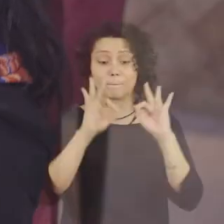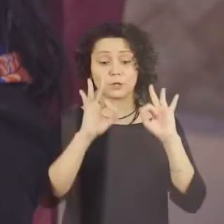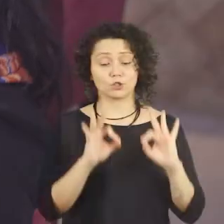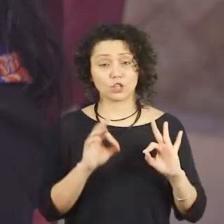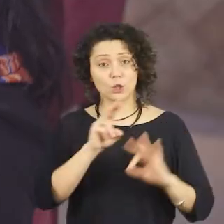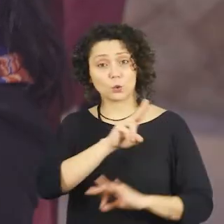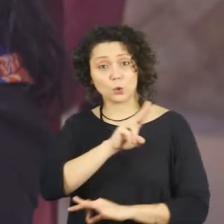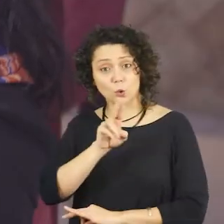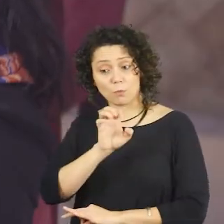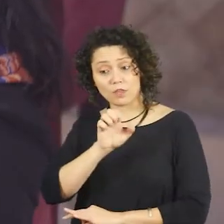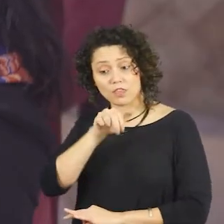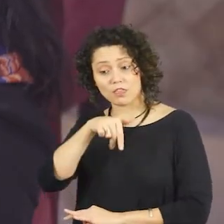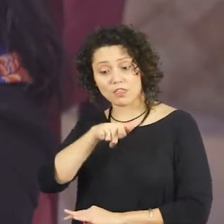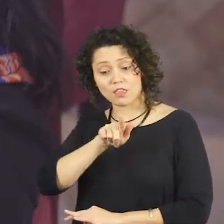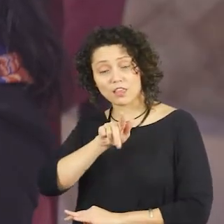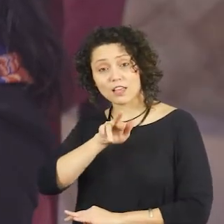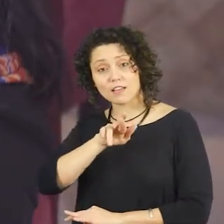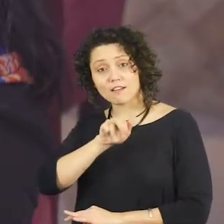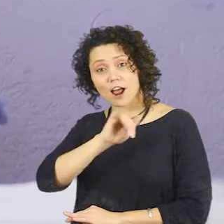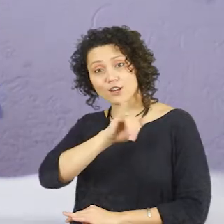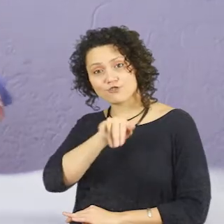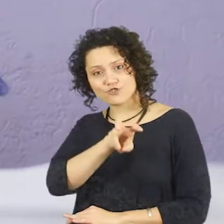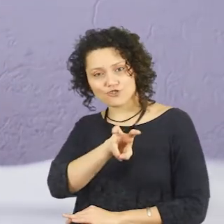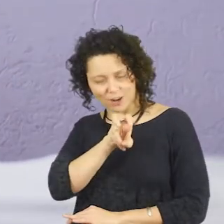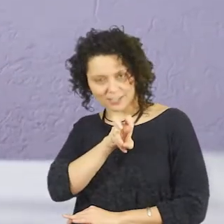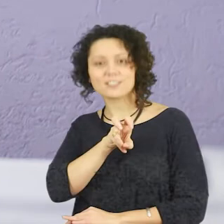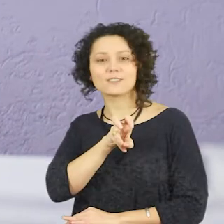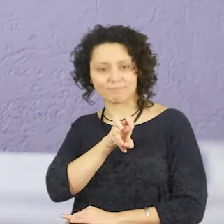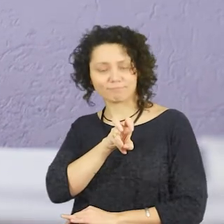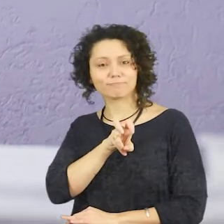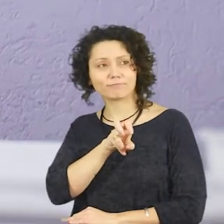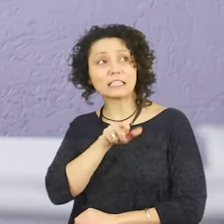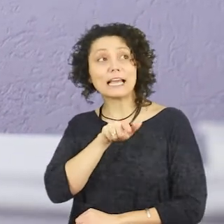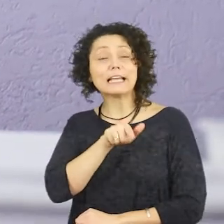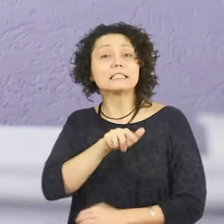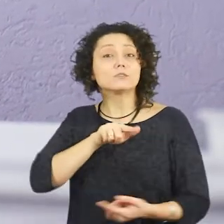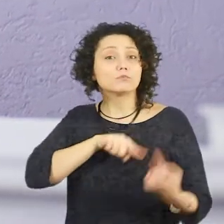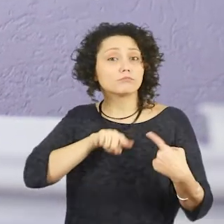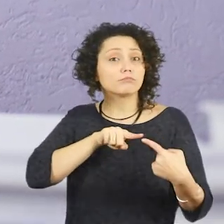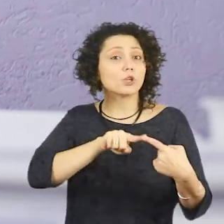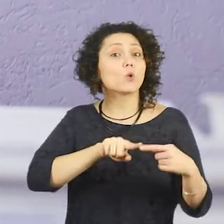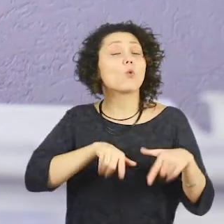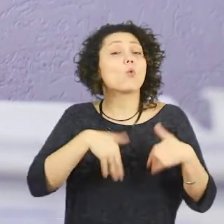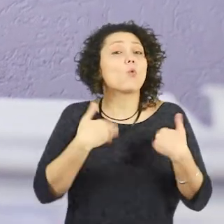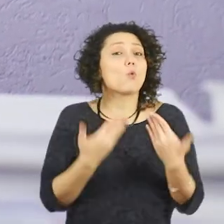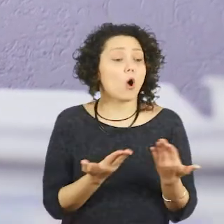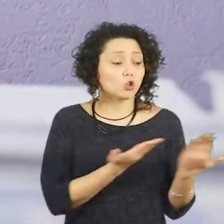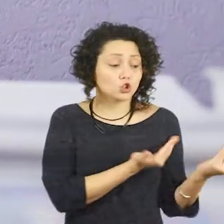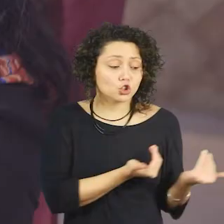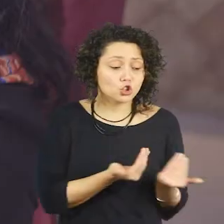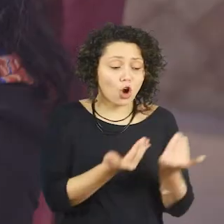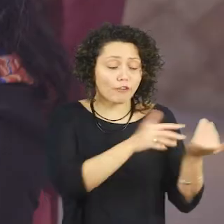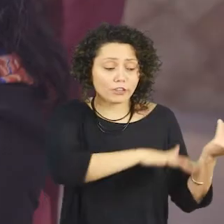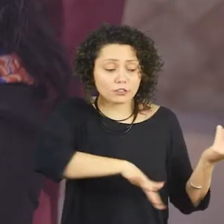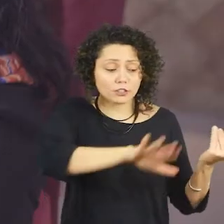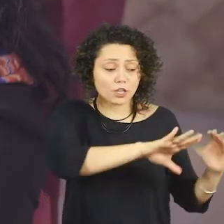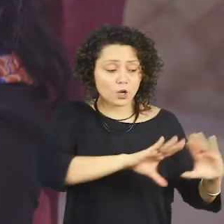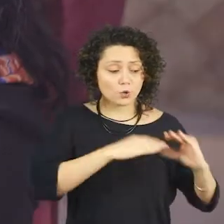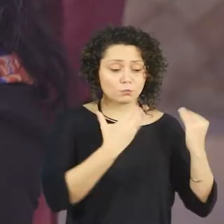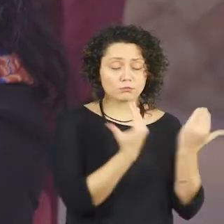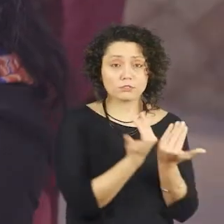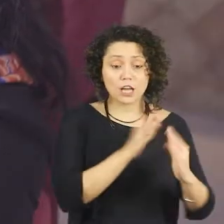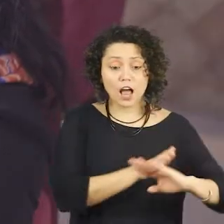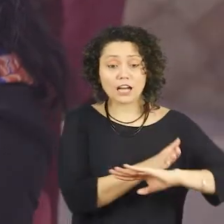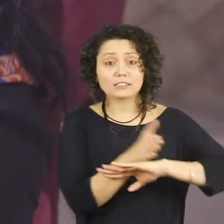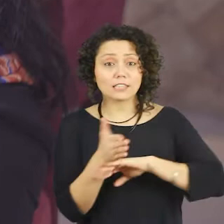O projeto se chama Engrajax, que a gente criou. E aí nós queremos possibilitar que os jovens aqui da nossa comunidade tenham